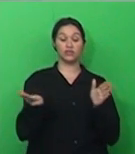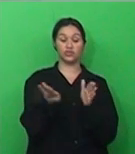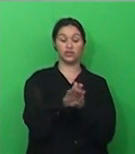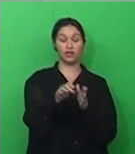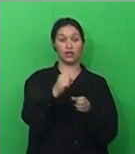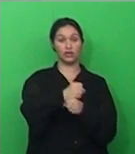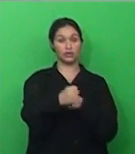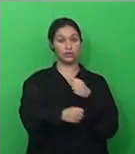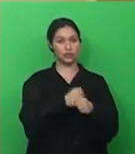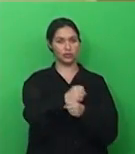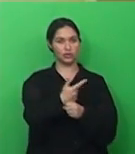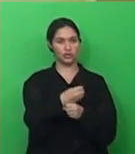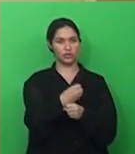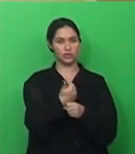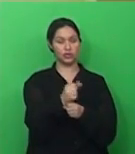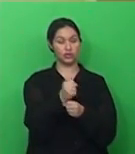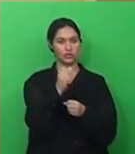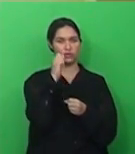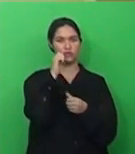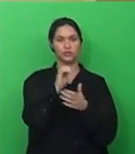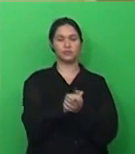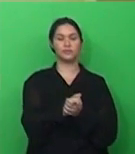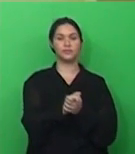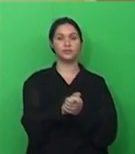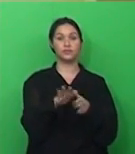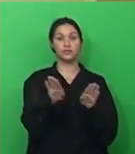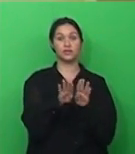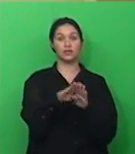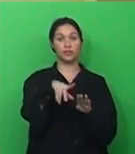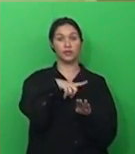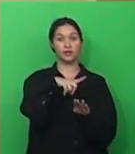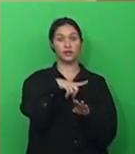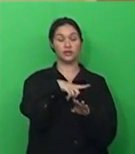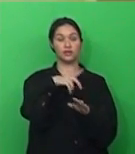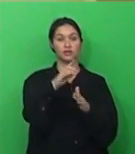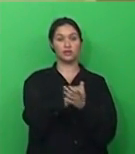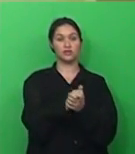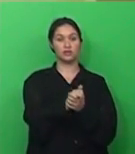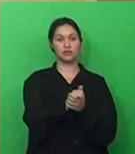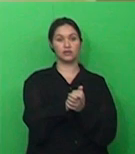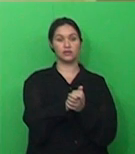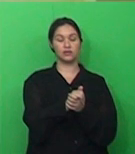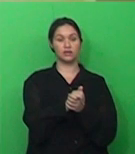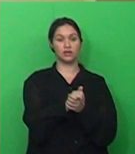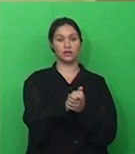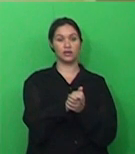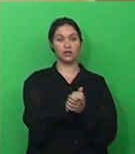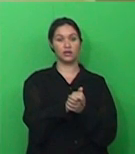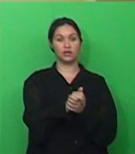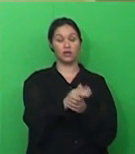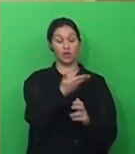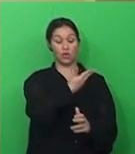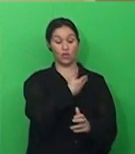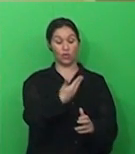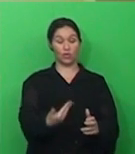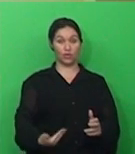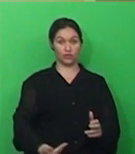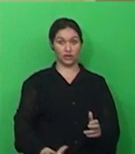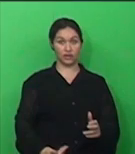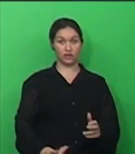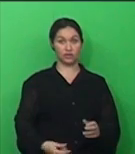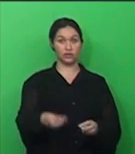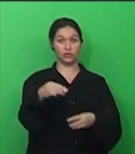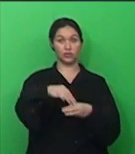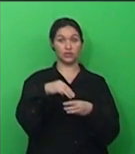ter muito recurso, e também o governo do município está cadastrando várias ruas da nossa cidade para um